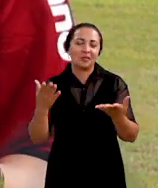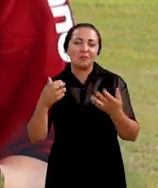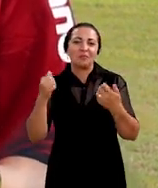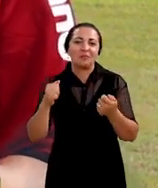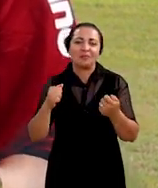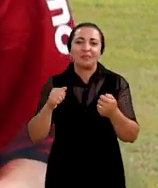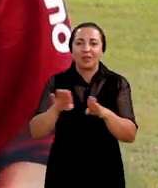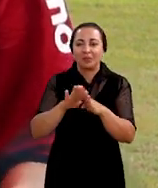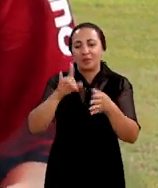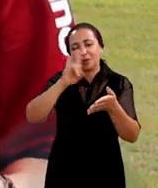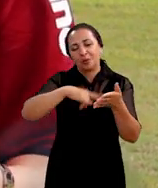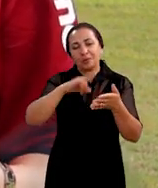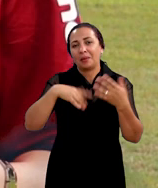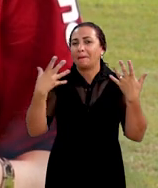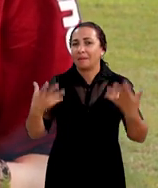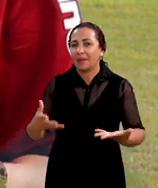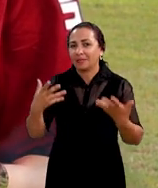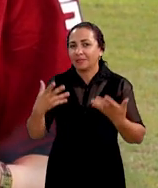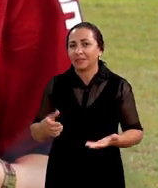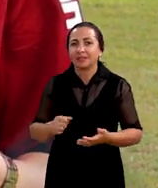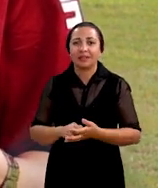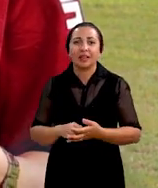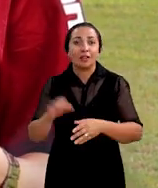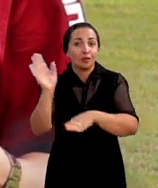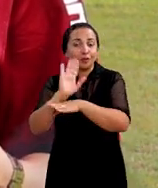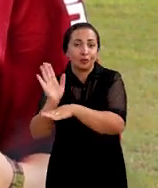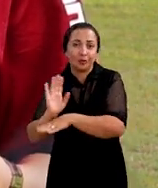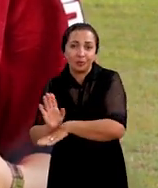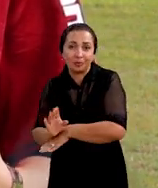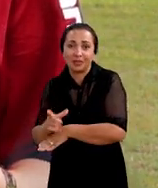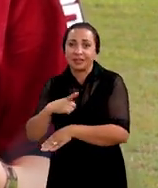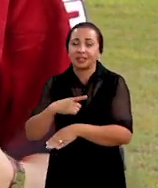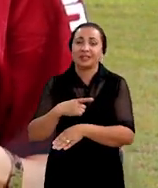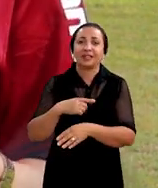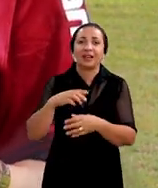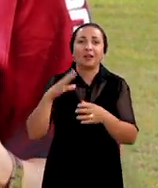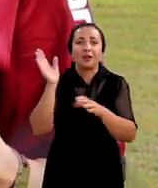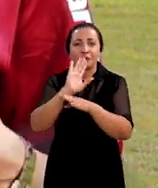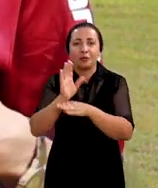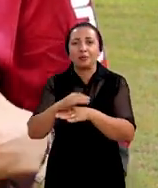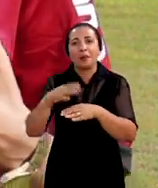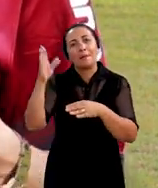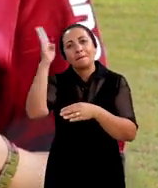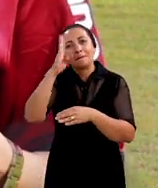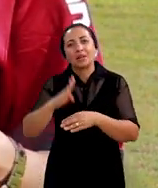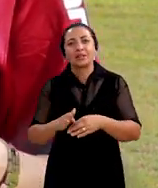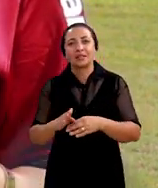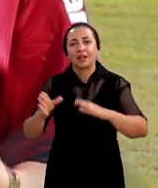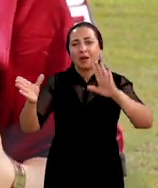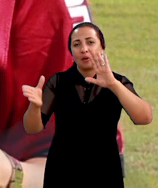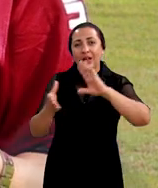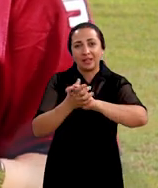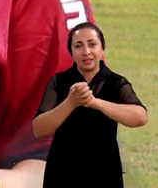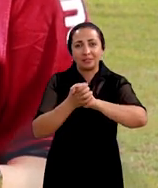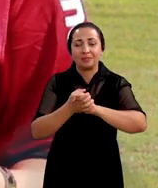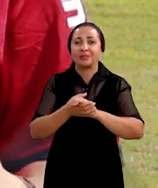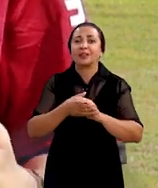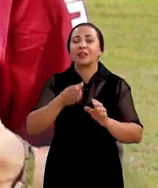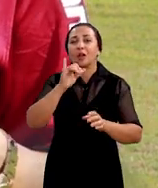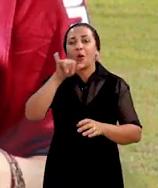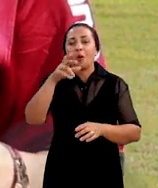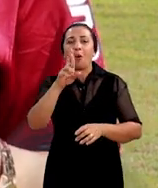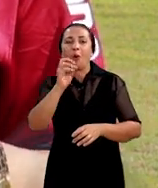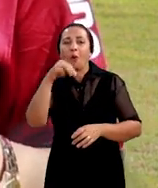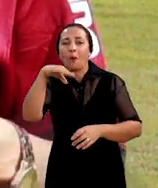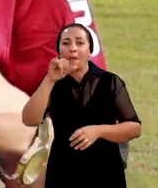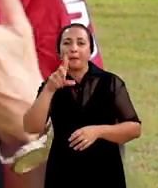de documentário, que é mais pesado, mas tem indicação também de filmes. Tem um filme brasileiro bem leve, que é O Casamento de Romeu e Julieta,